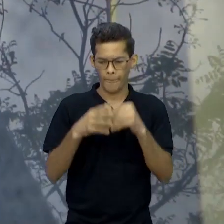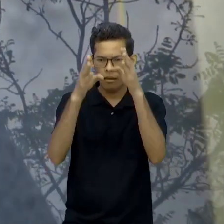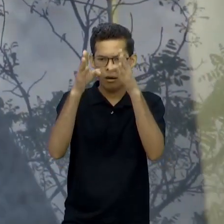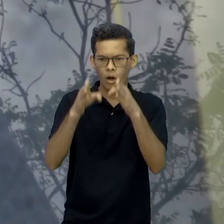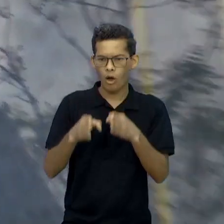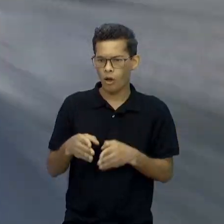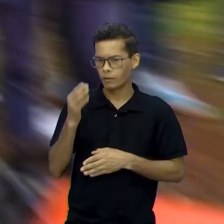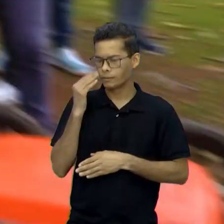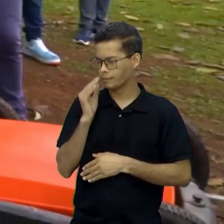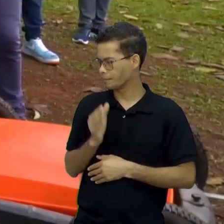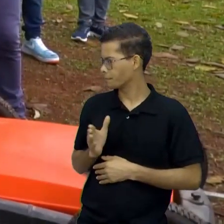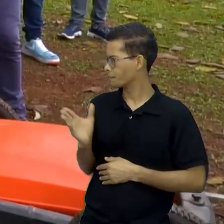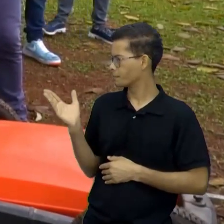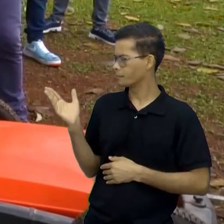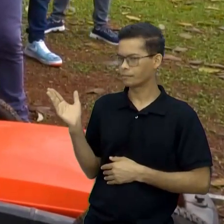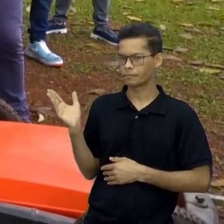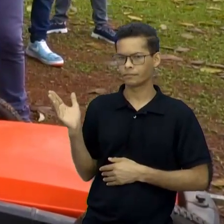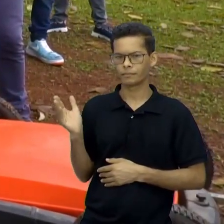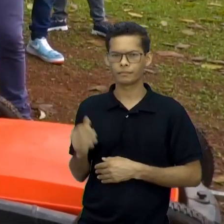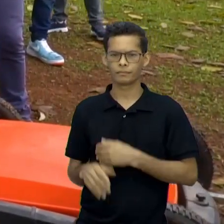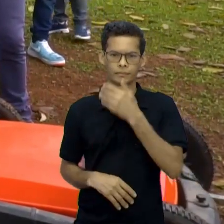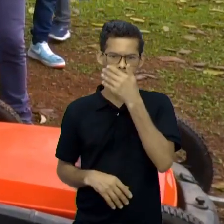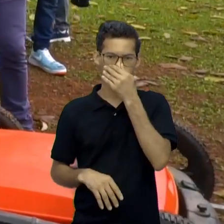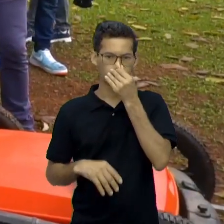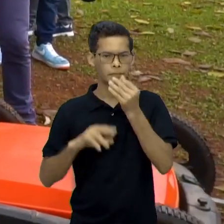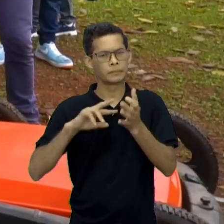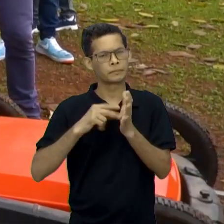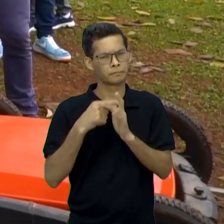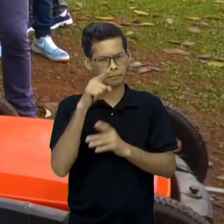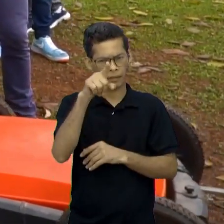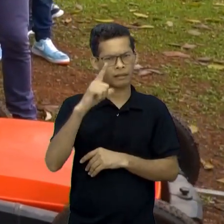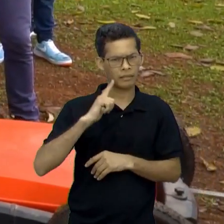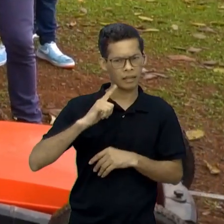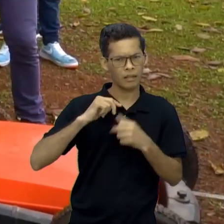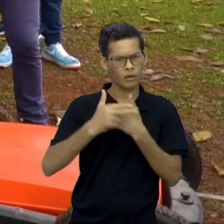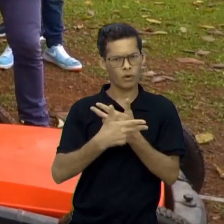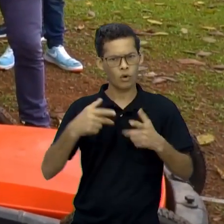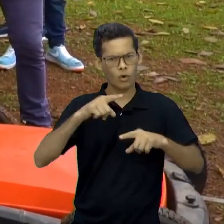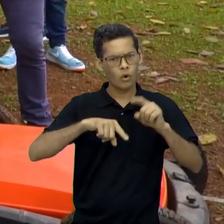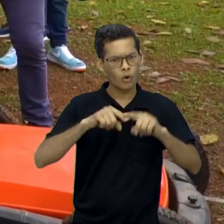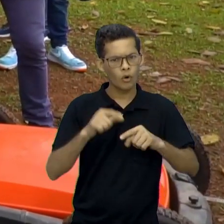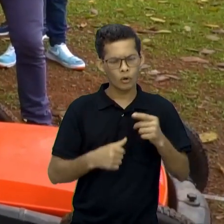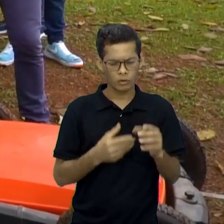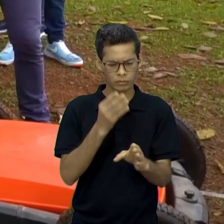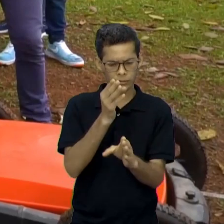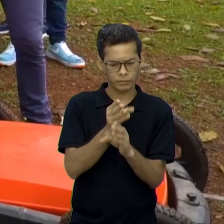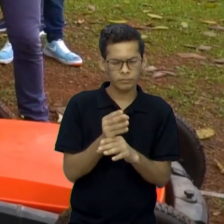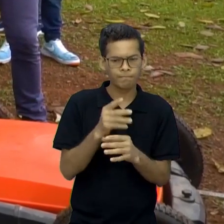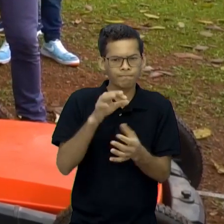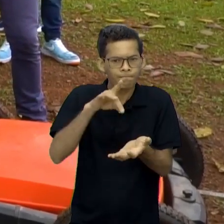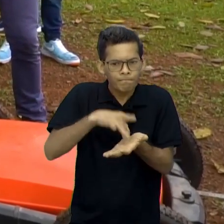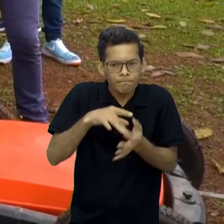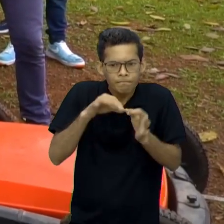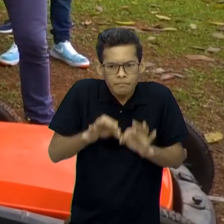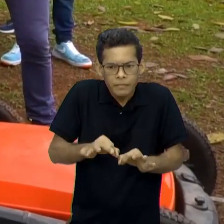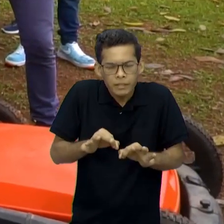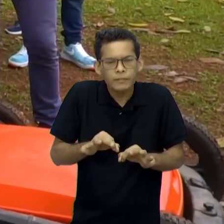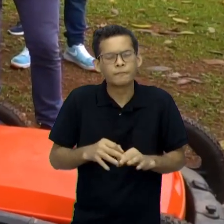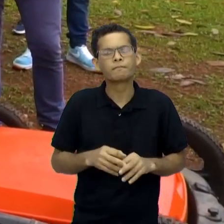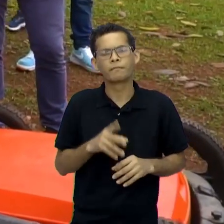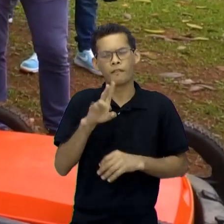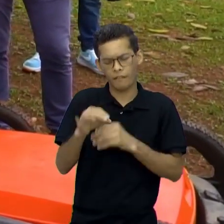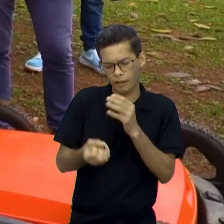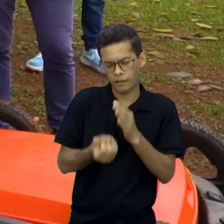ó. Quando você tem um alvo, qualquer alvo pontual, vai produzir uma hipérbole. Porque